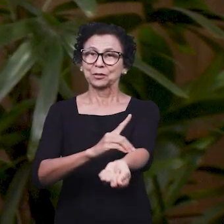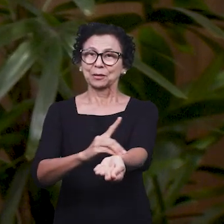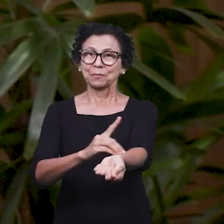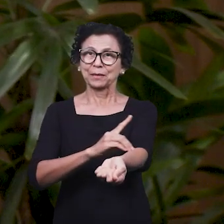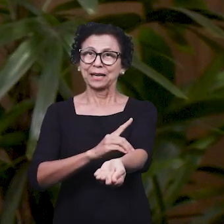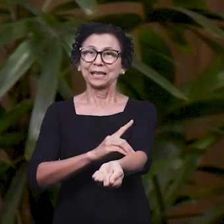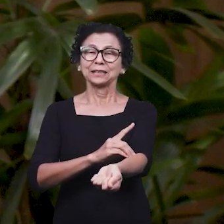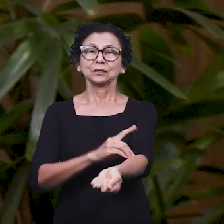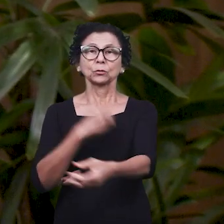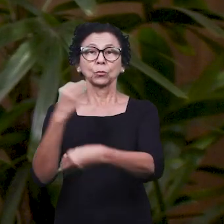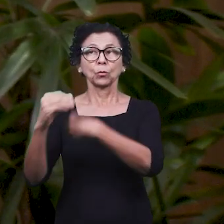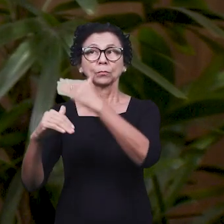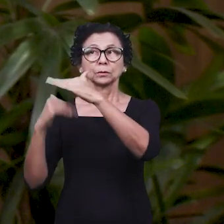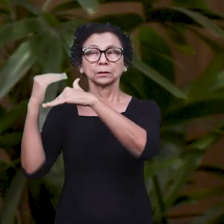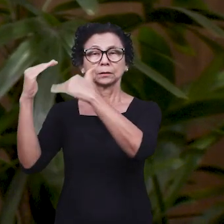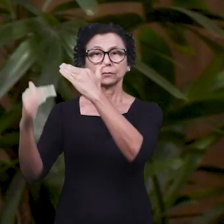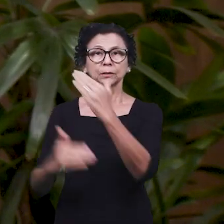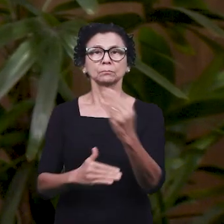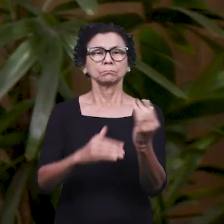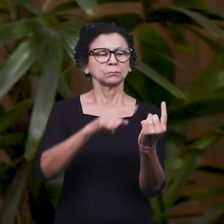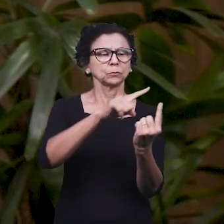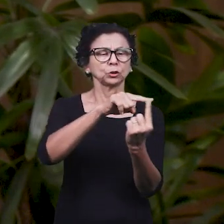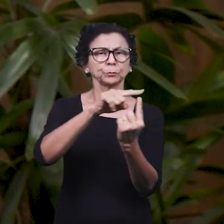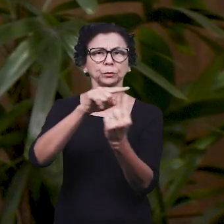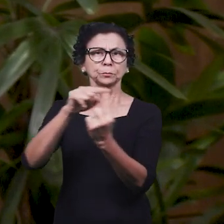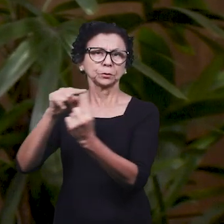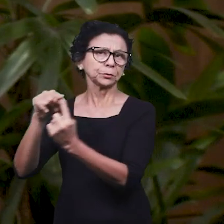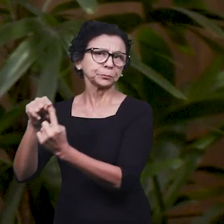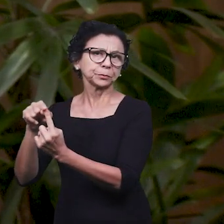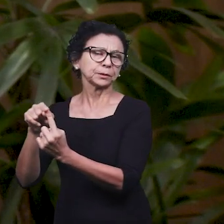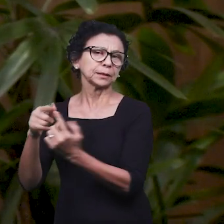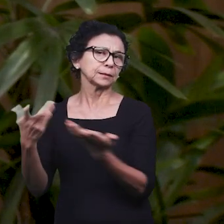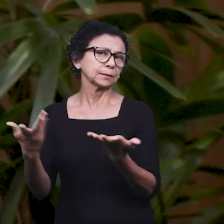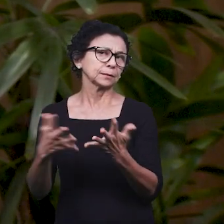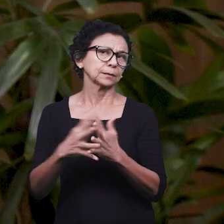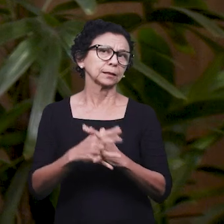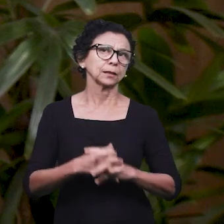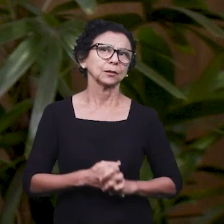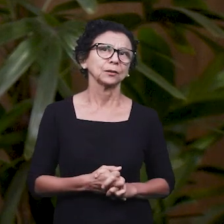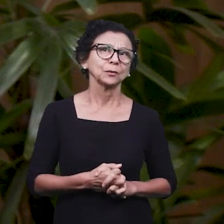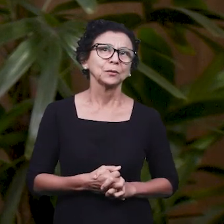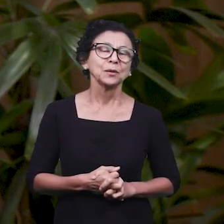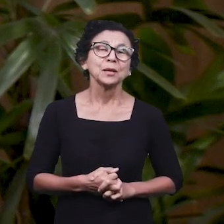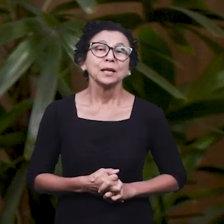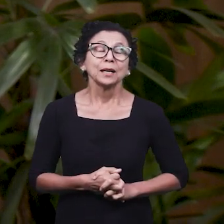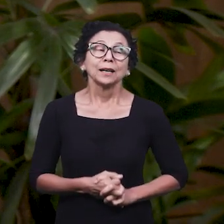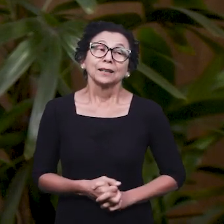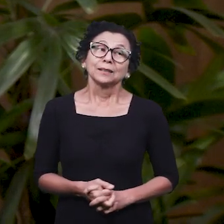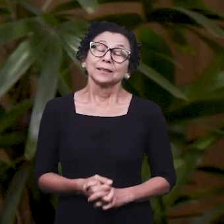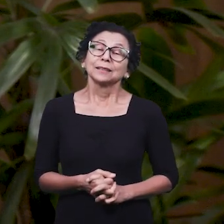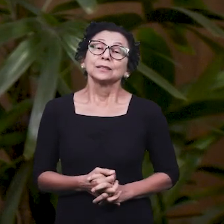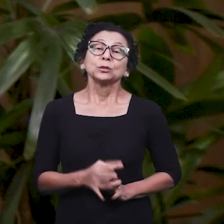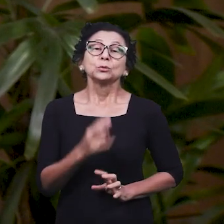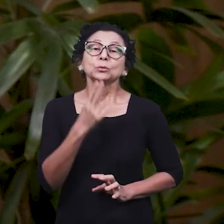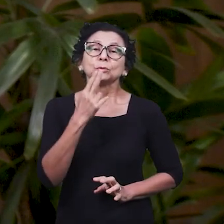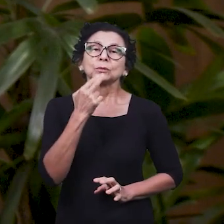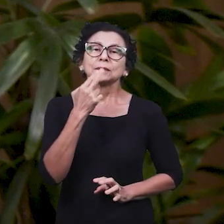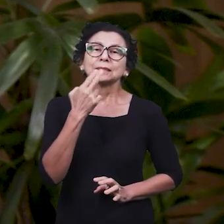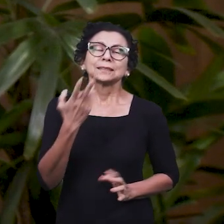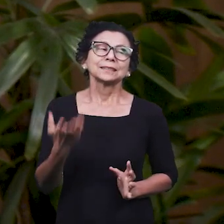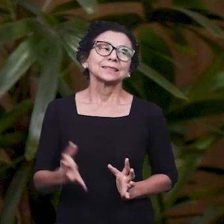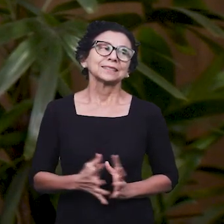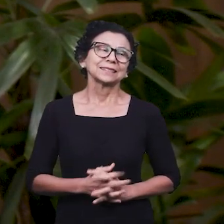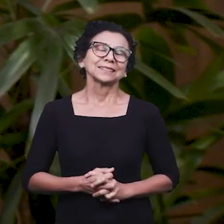seu desenvolvimento, né, os tipos que existem, vamos falar como a nutrição, né, pode, que é um